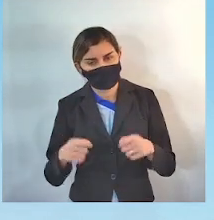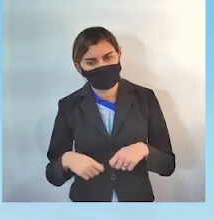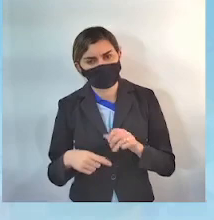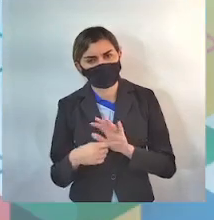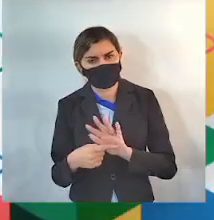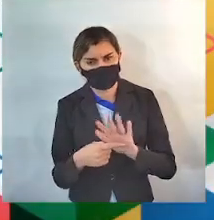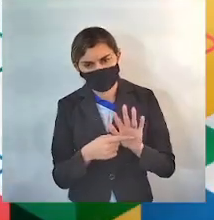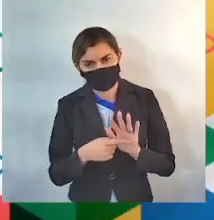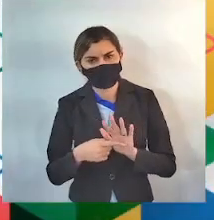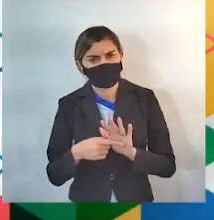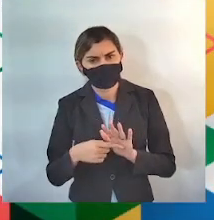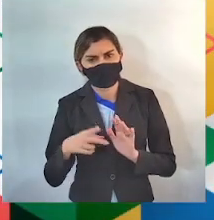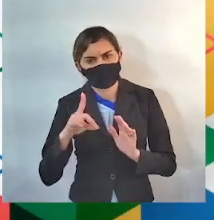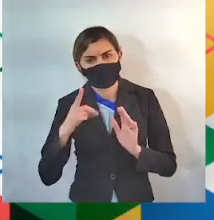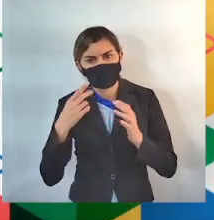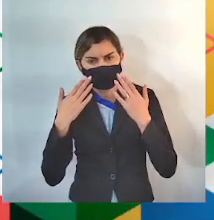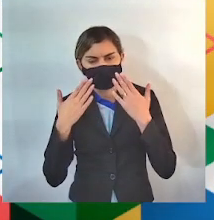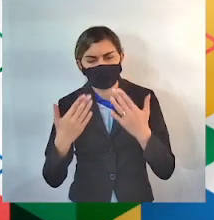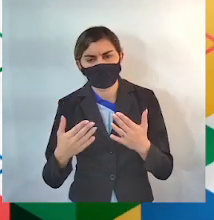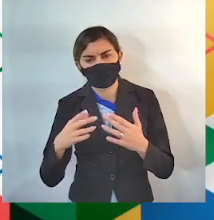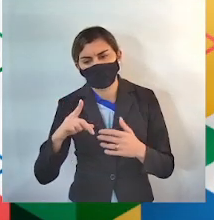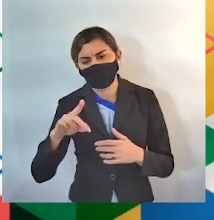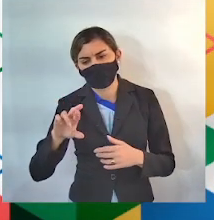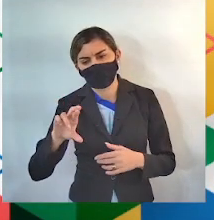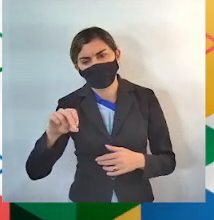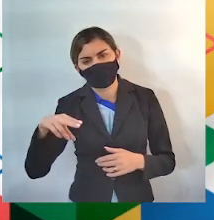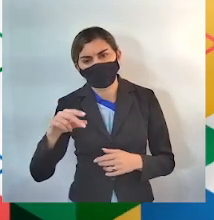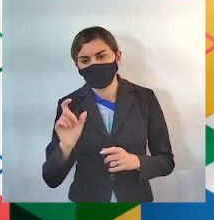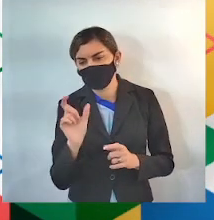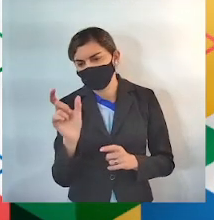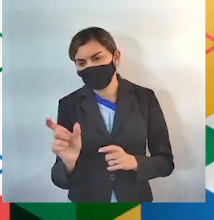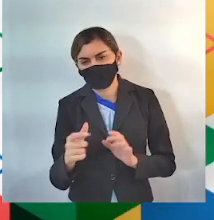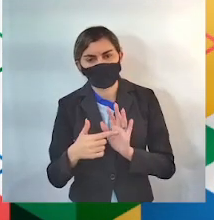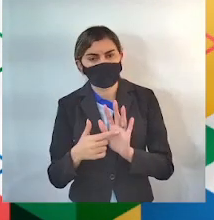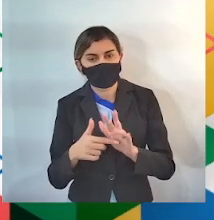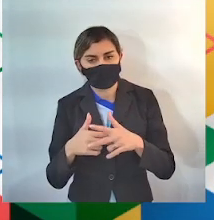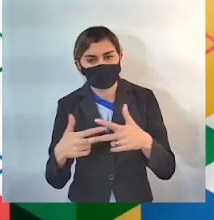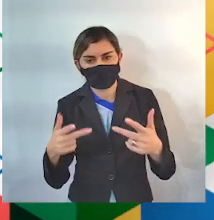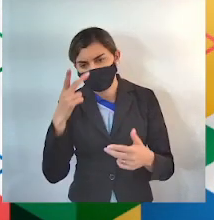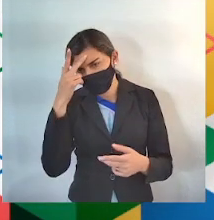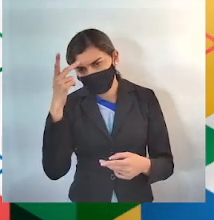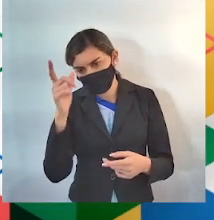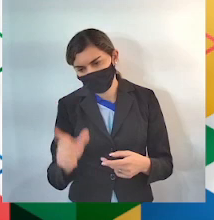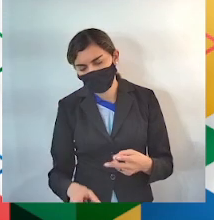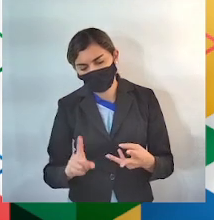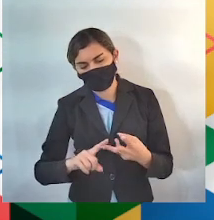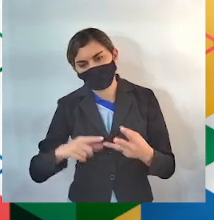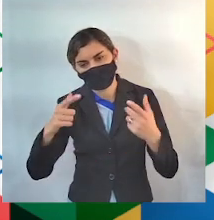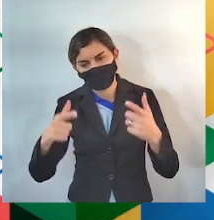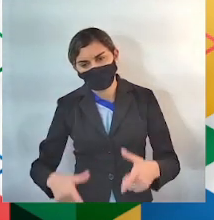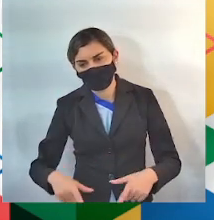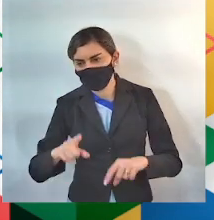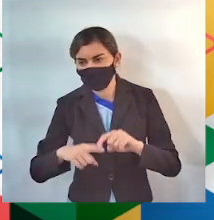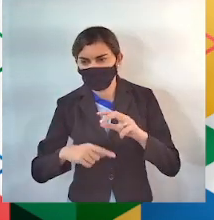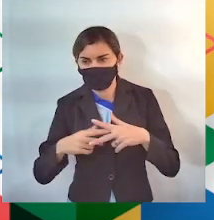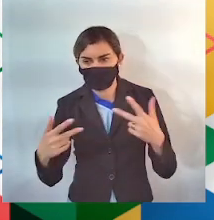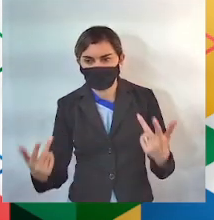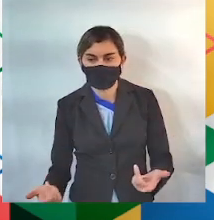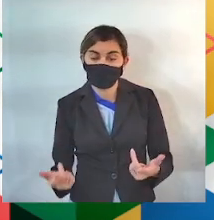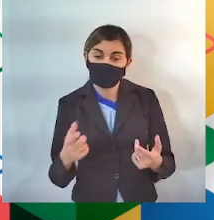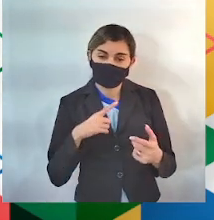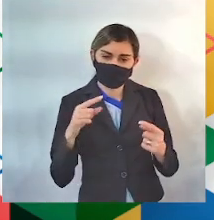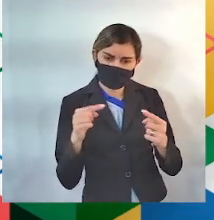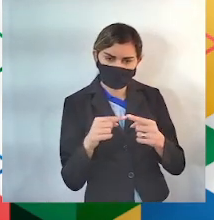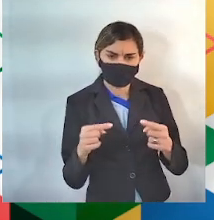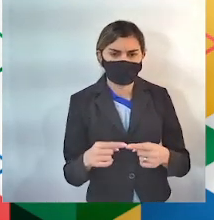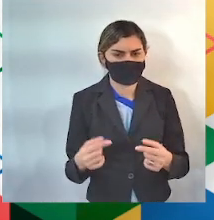Demonstrative pronouns são palavras que indicam algo, pessoa, lugar, objeto, e de acordo com a